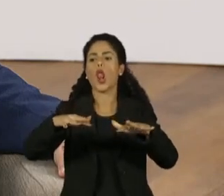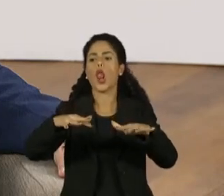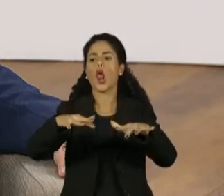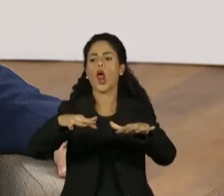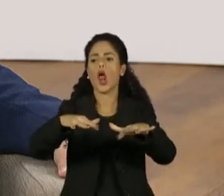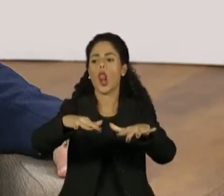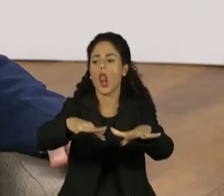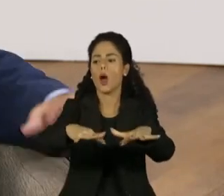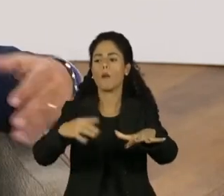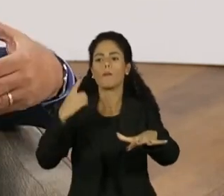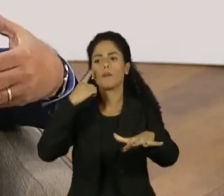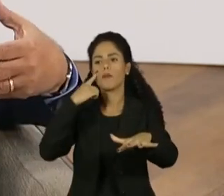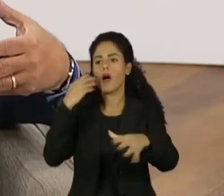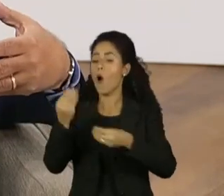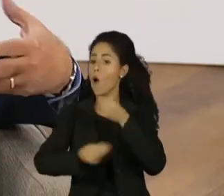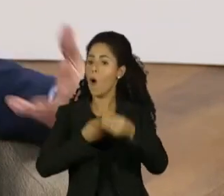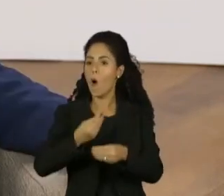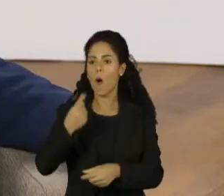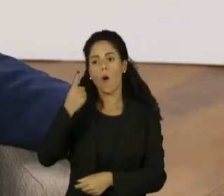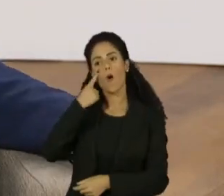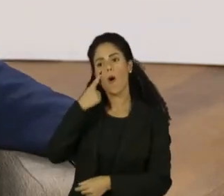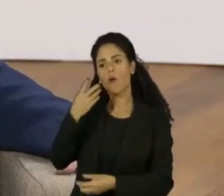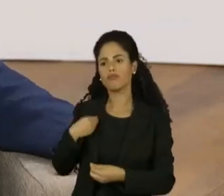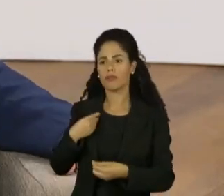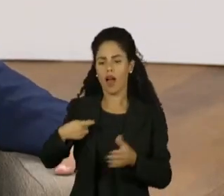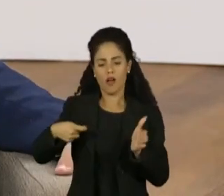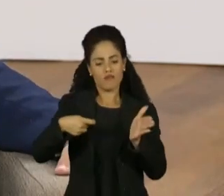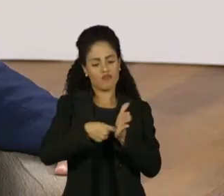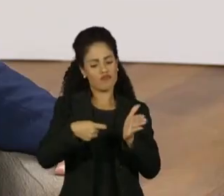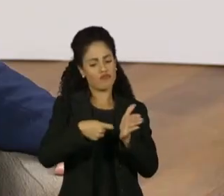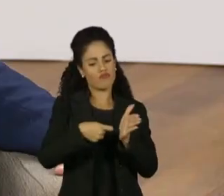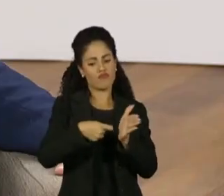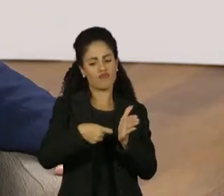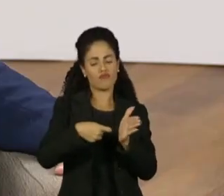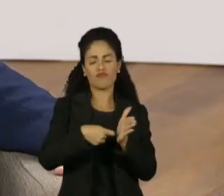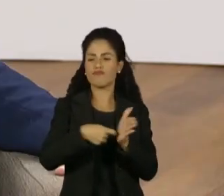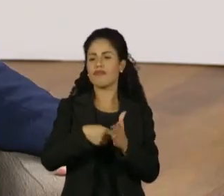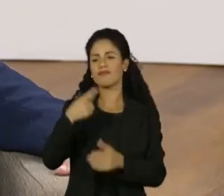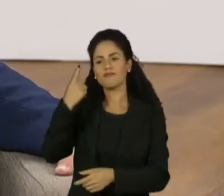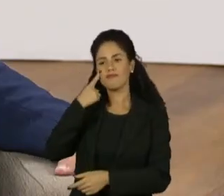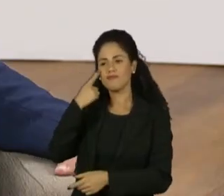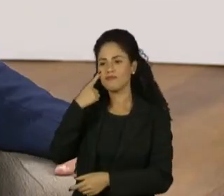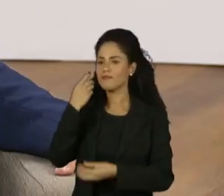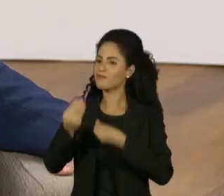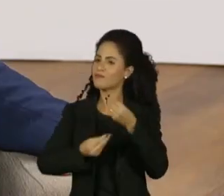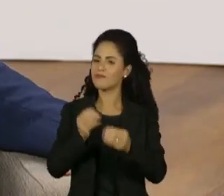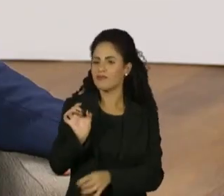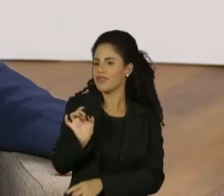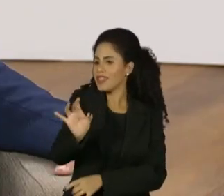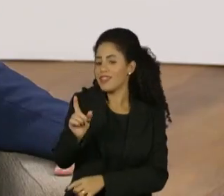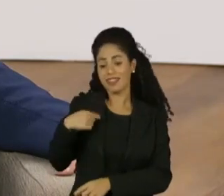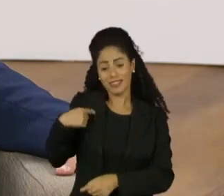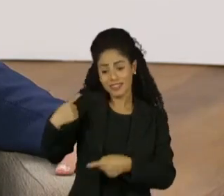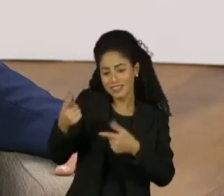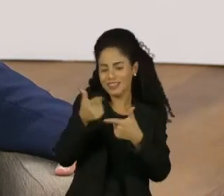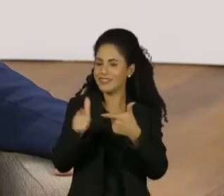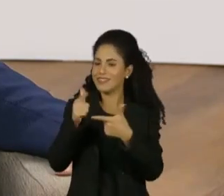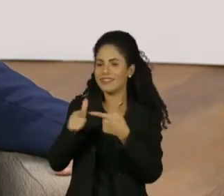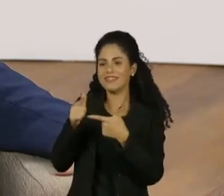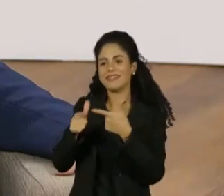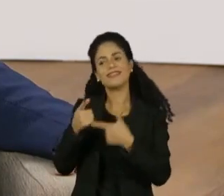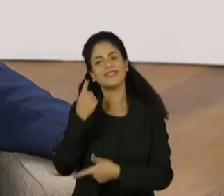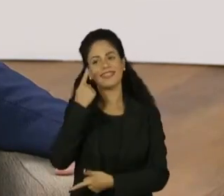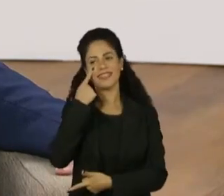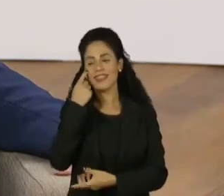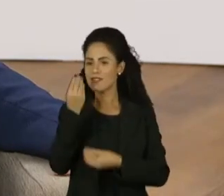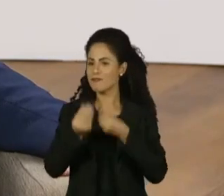social, né, de pressão sobre o Legislativo. Então, não vai ser apenas a questão